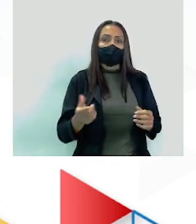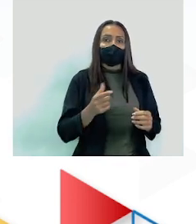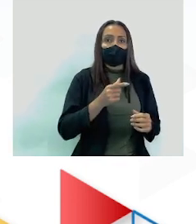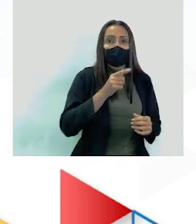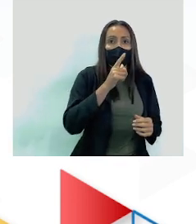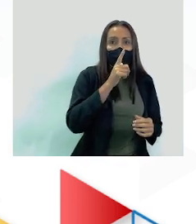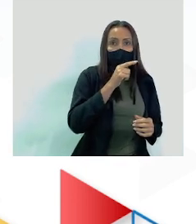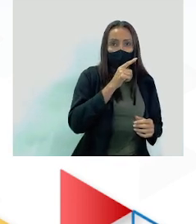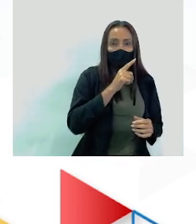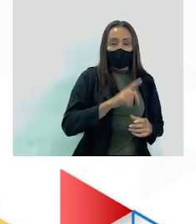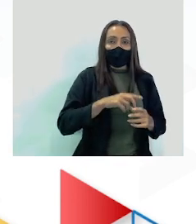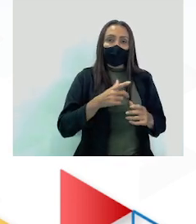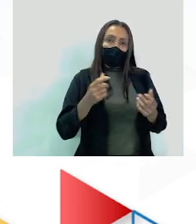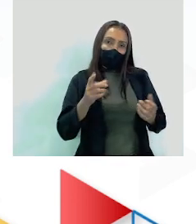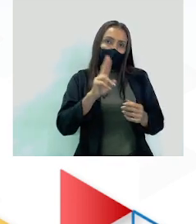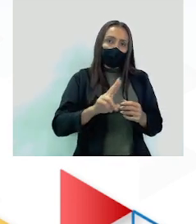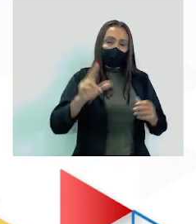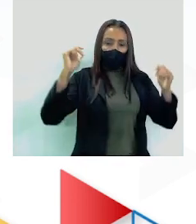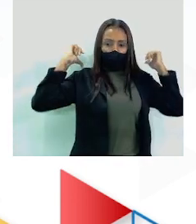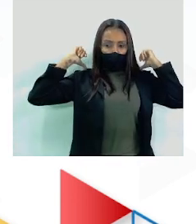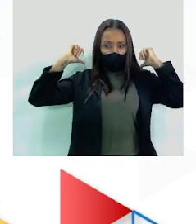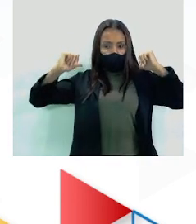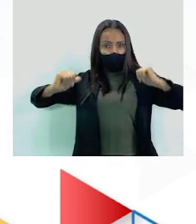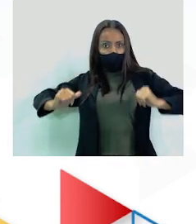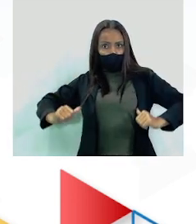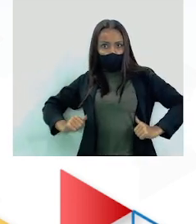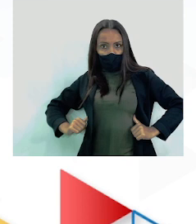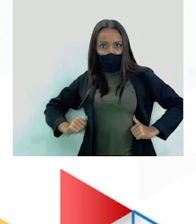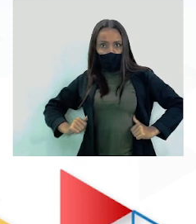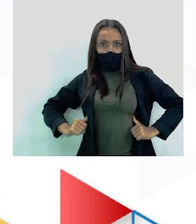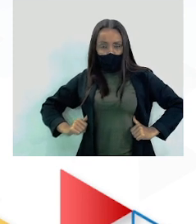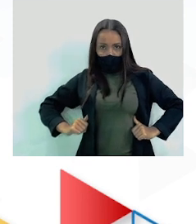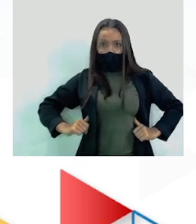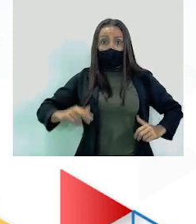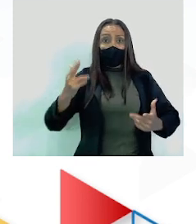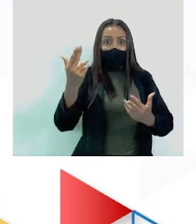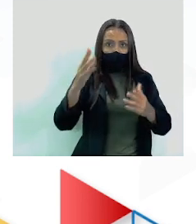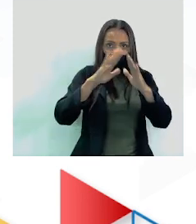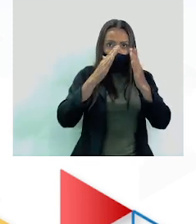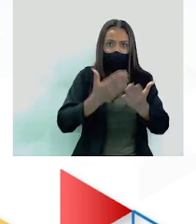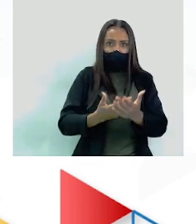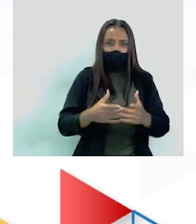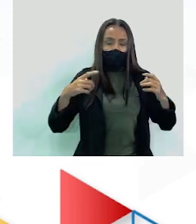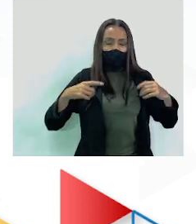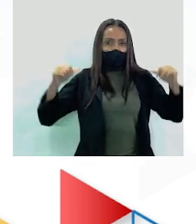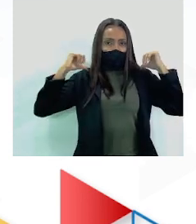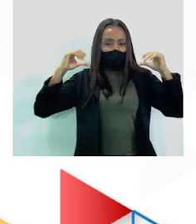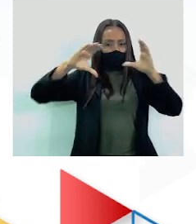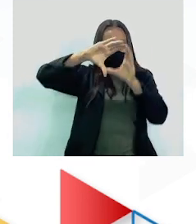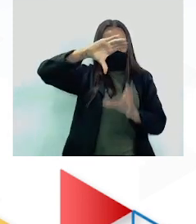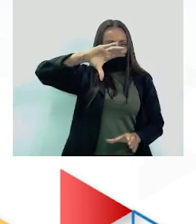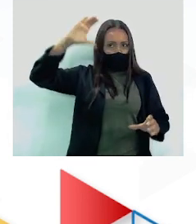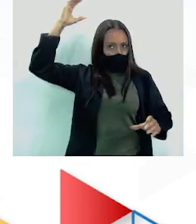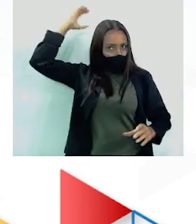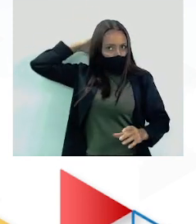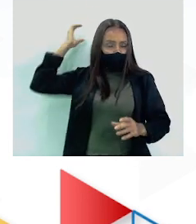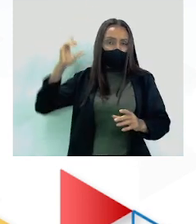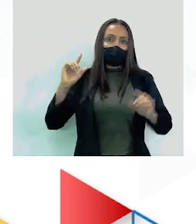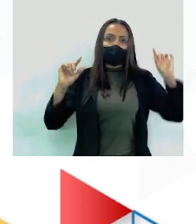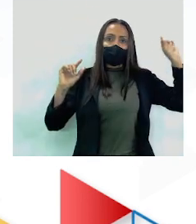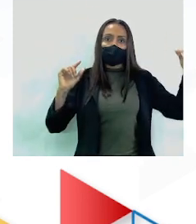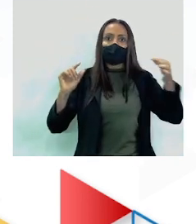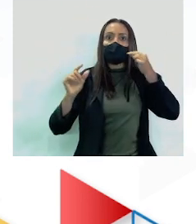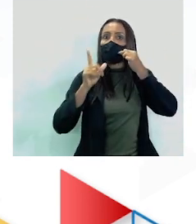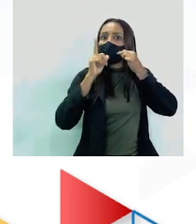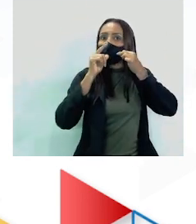que é uma bolsazinha, né? Uma bolsa feita bolsa que a gente leva o material da escola, e dentro dela tem uma bolsa térmica onde você bota